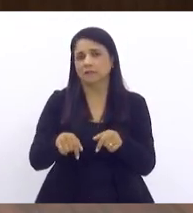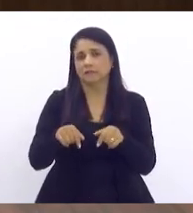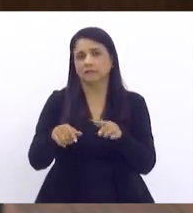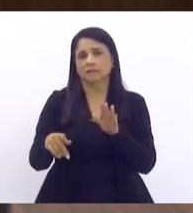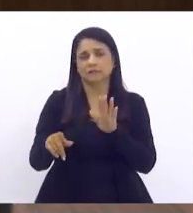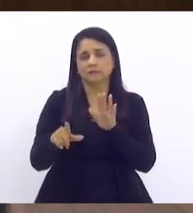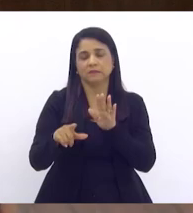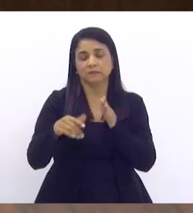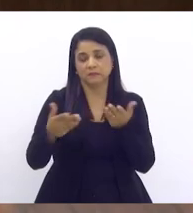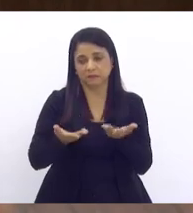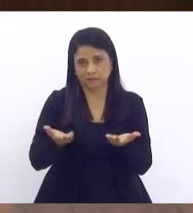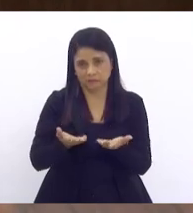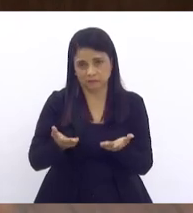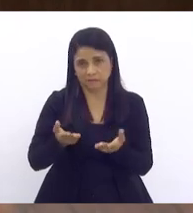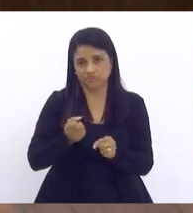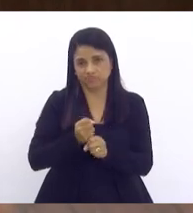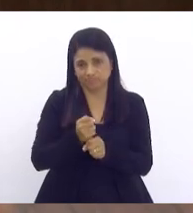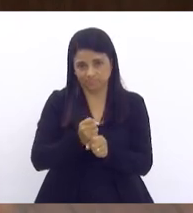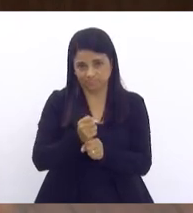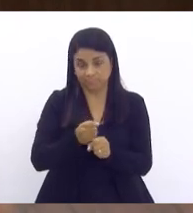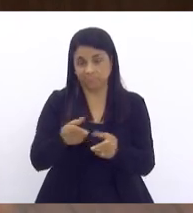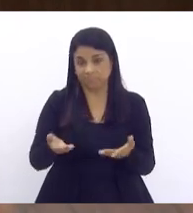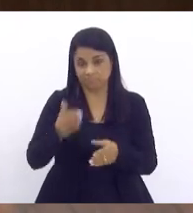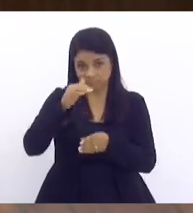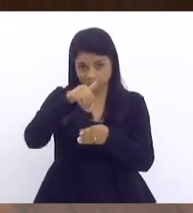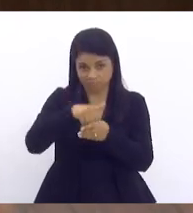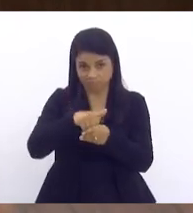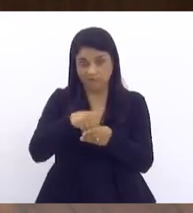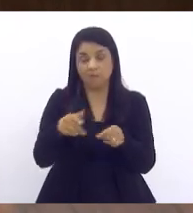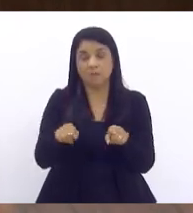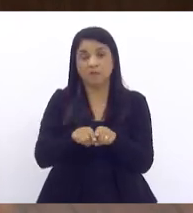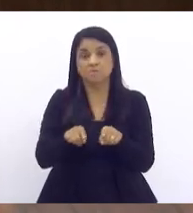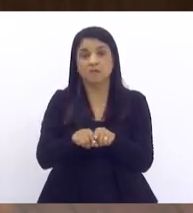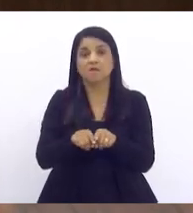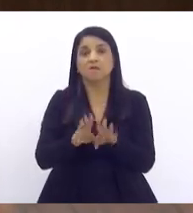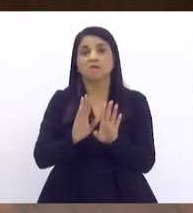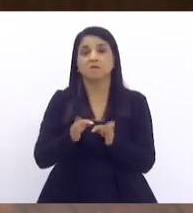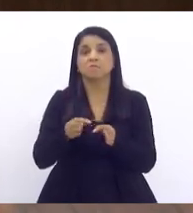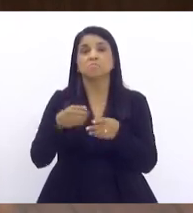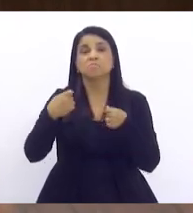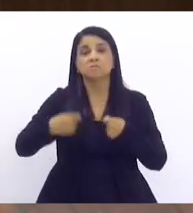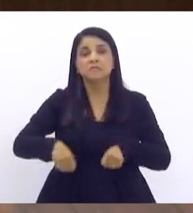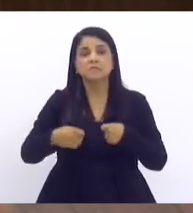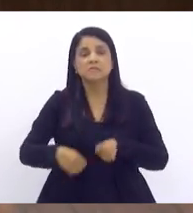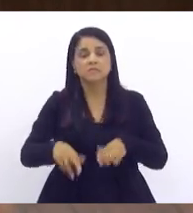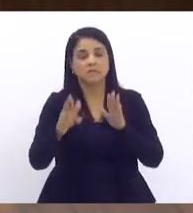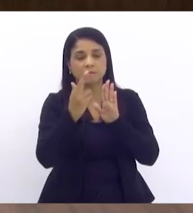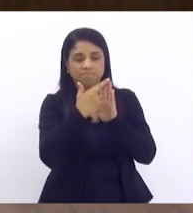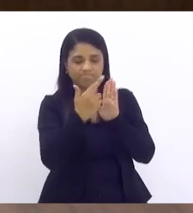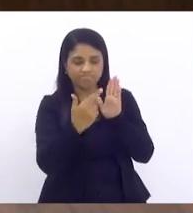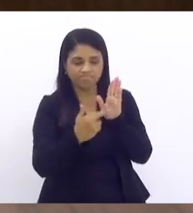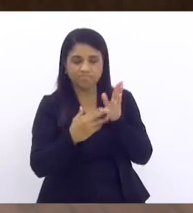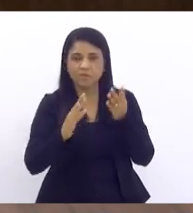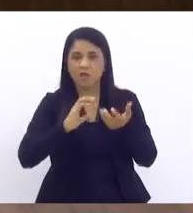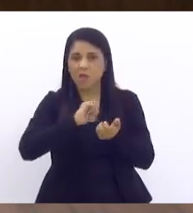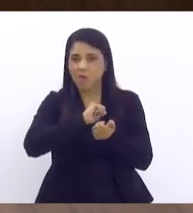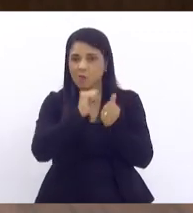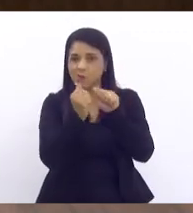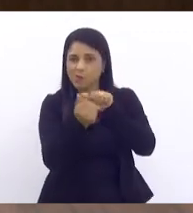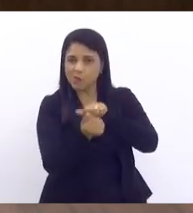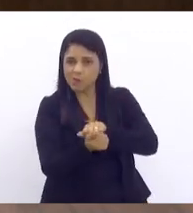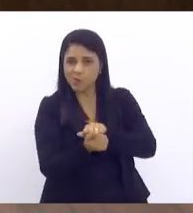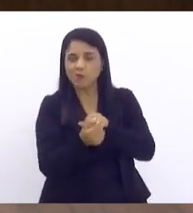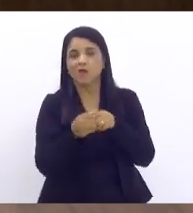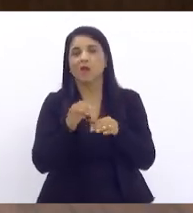legislatura, mas em outras legislaturas, que precisam da regulamentação adequada e,